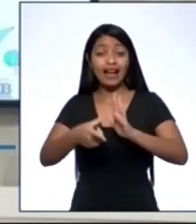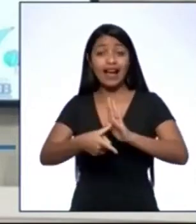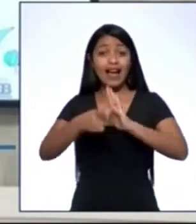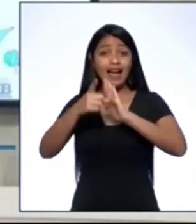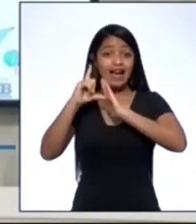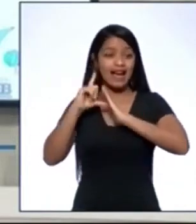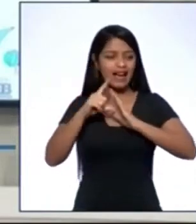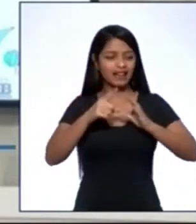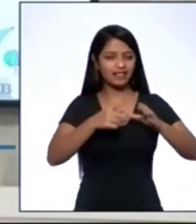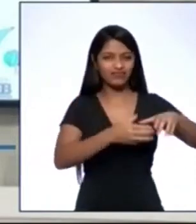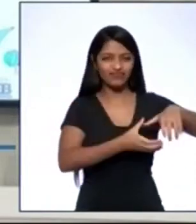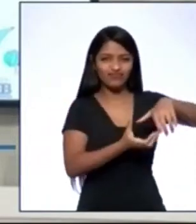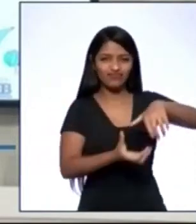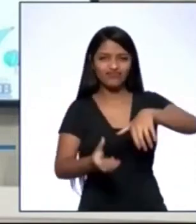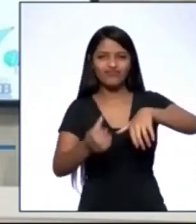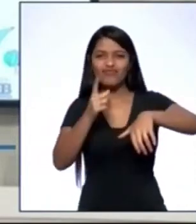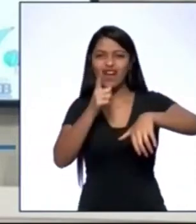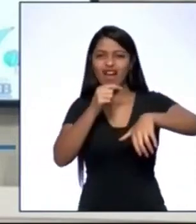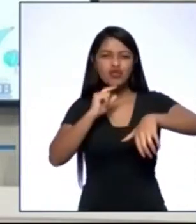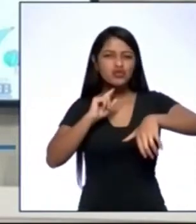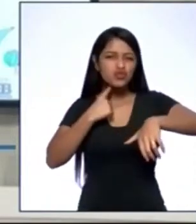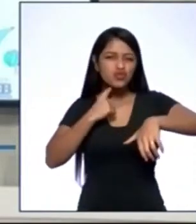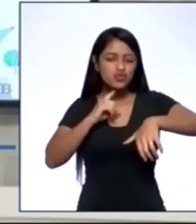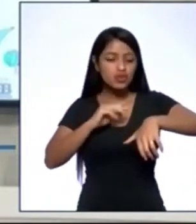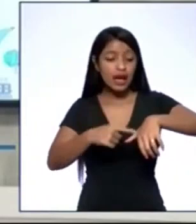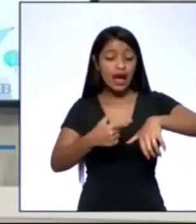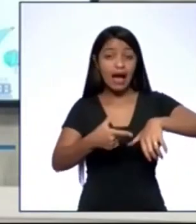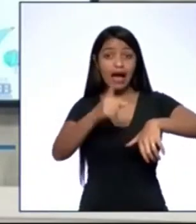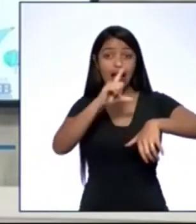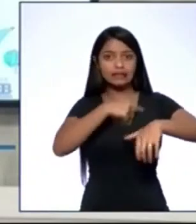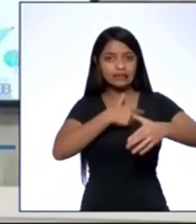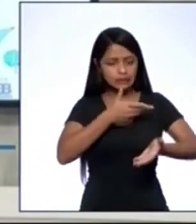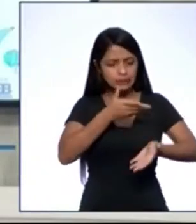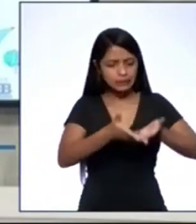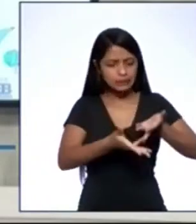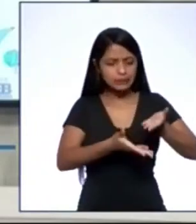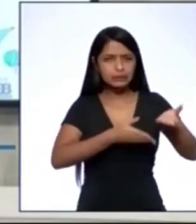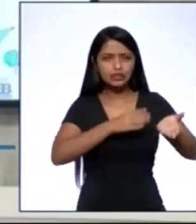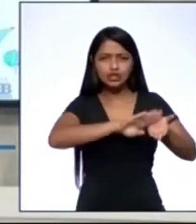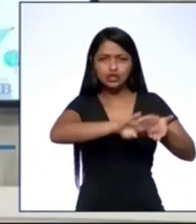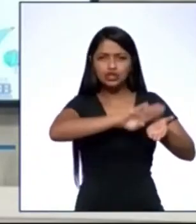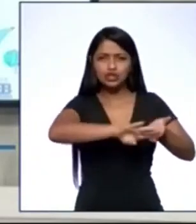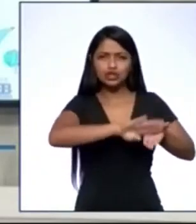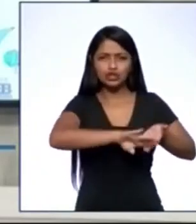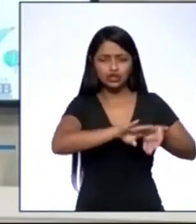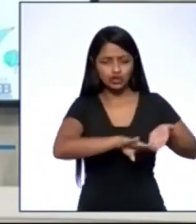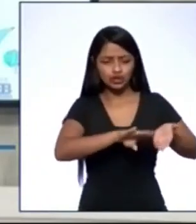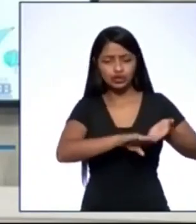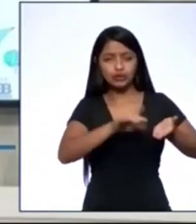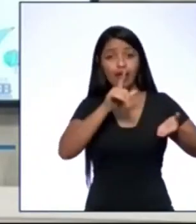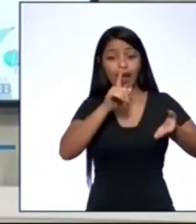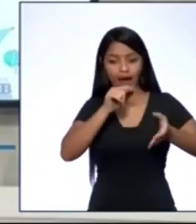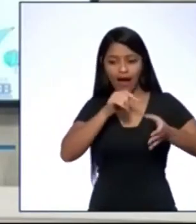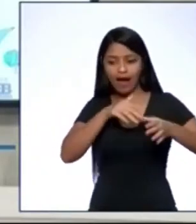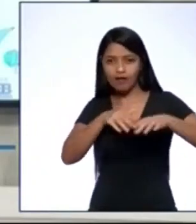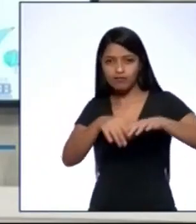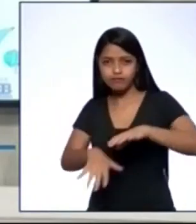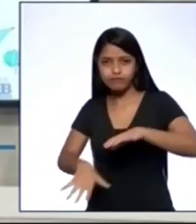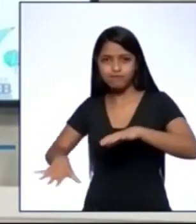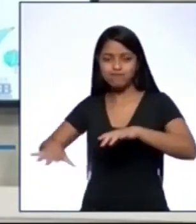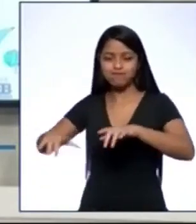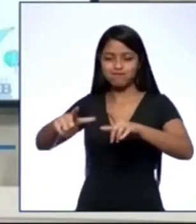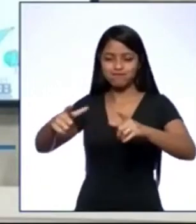jogar, tratado o esgoto, eu evitaria esse excesso de nutrientes e todas essas consequências que vocês